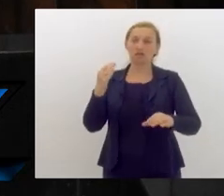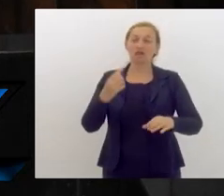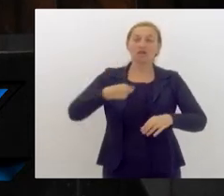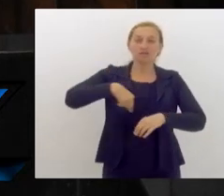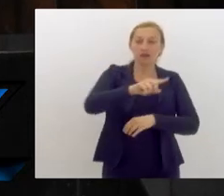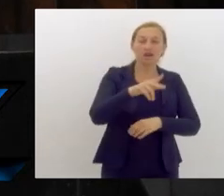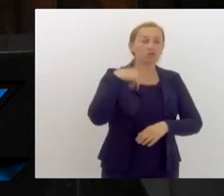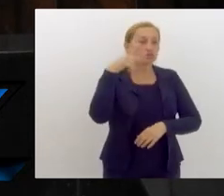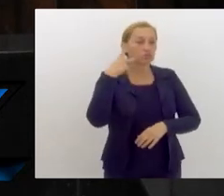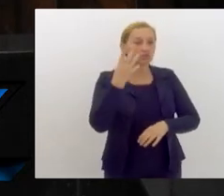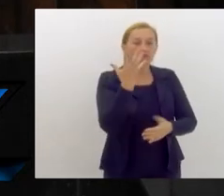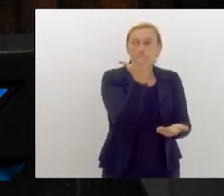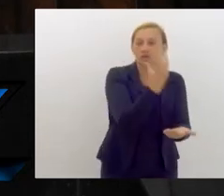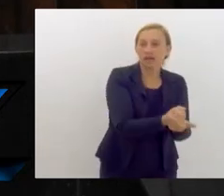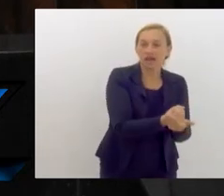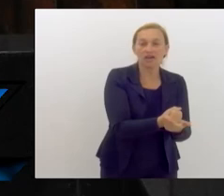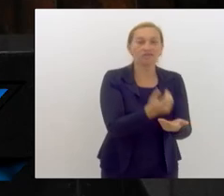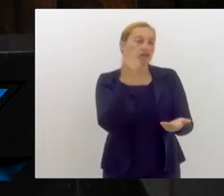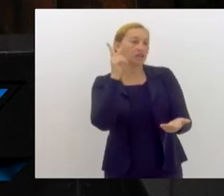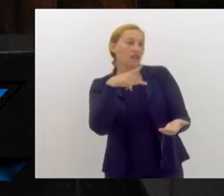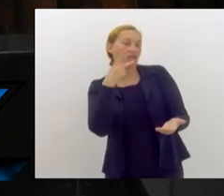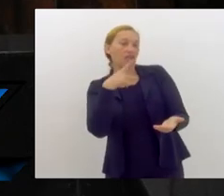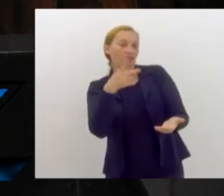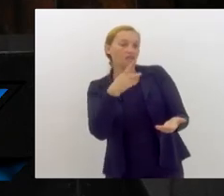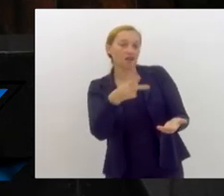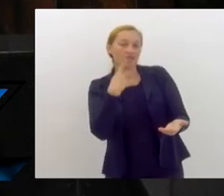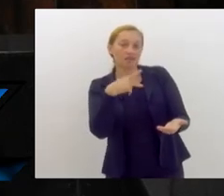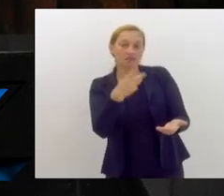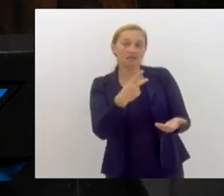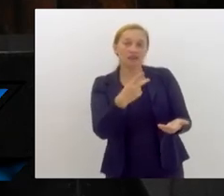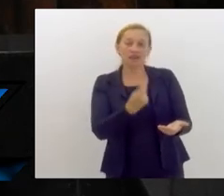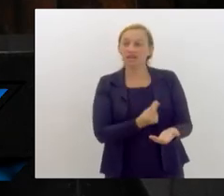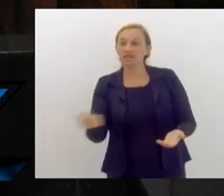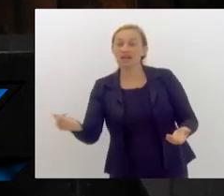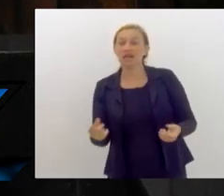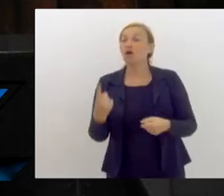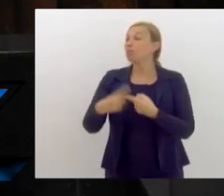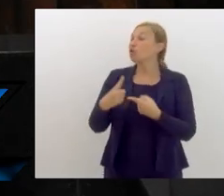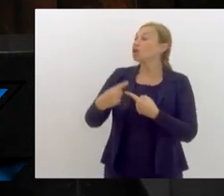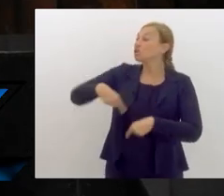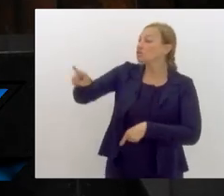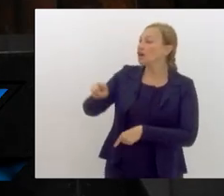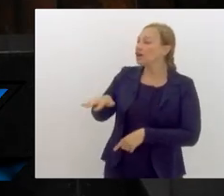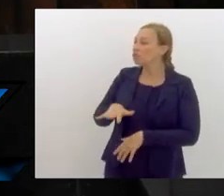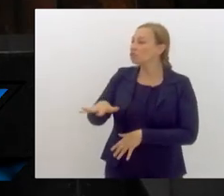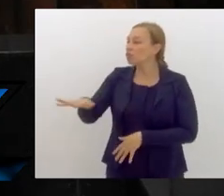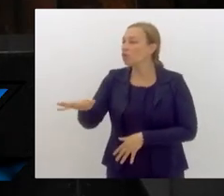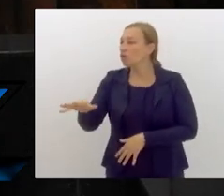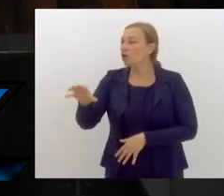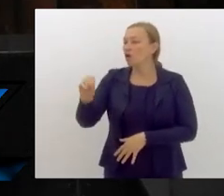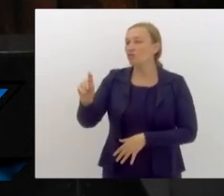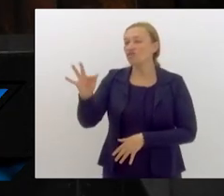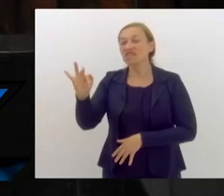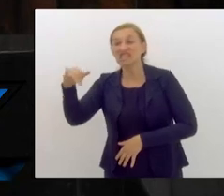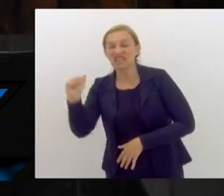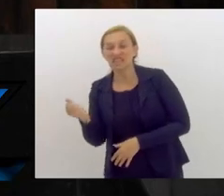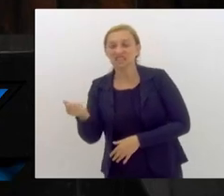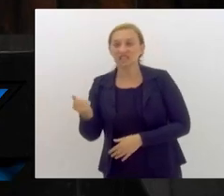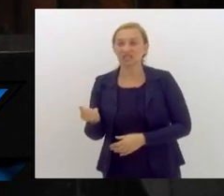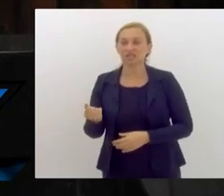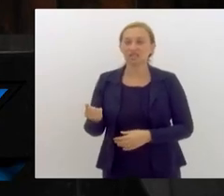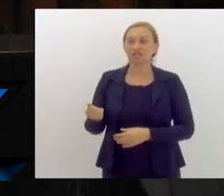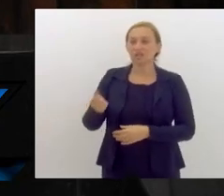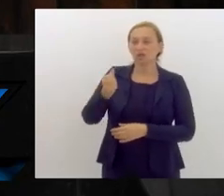vídeo conta história e sai Por que que ele não vai no Morro da Oficina na Frei Leão que ficou a cargo do município